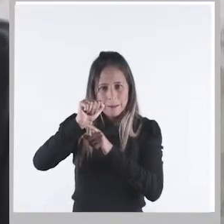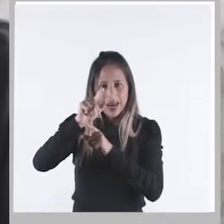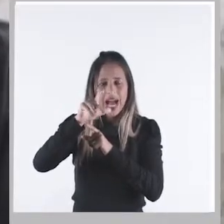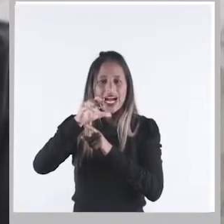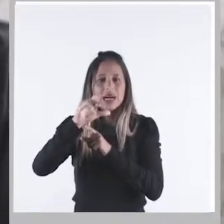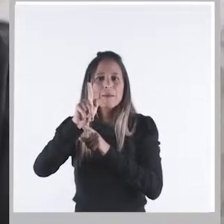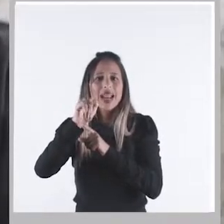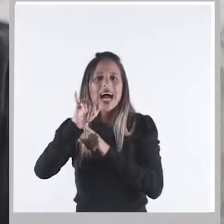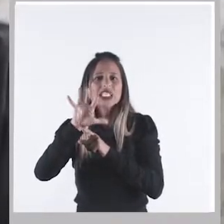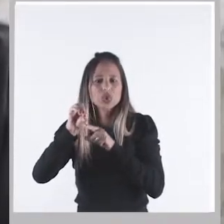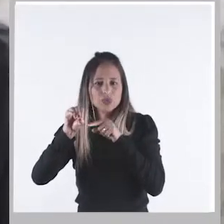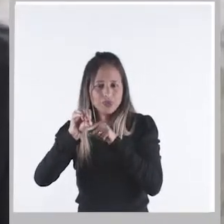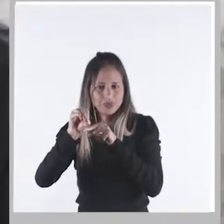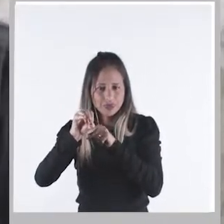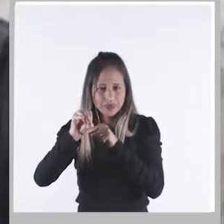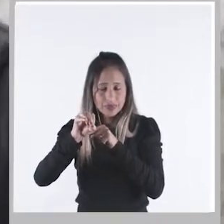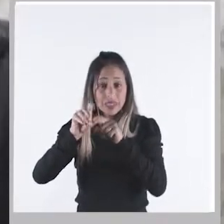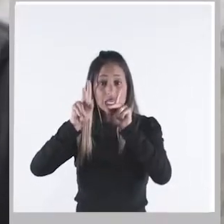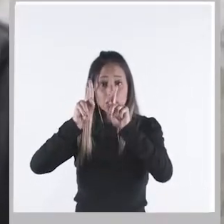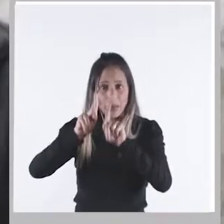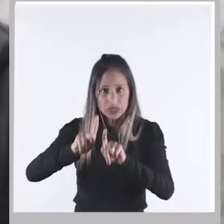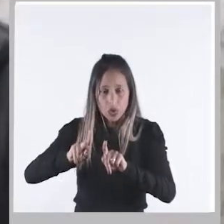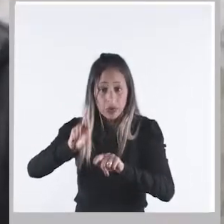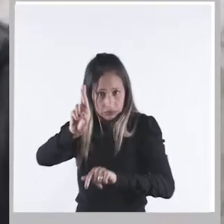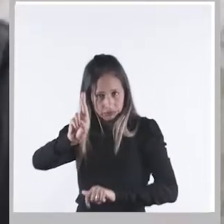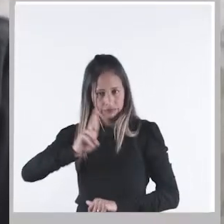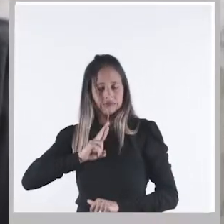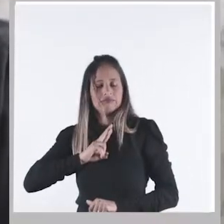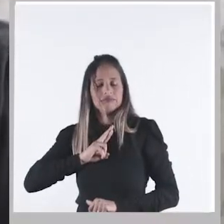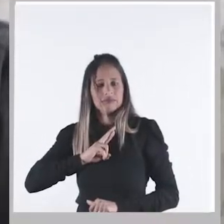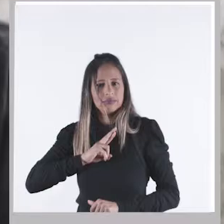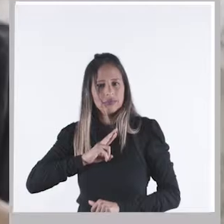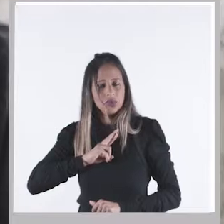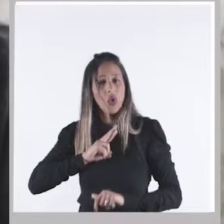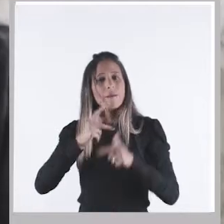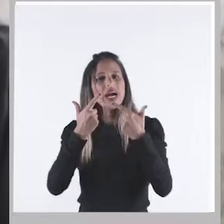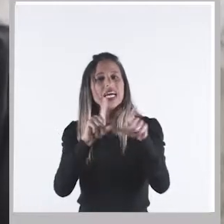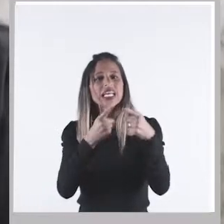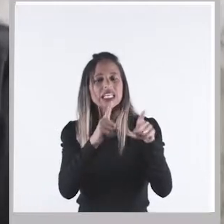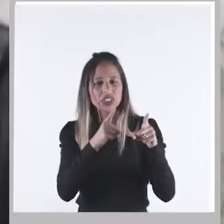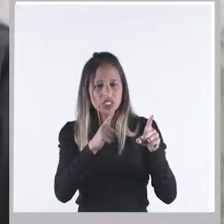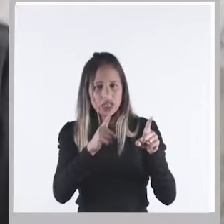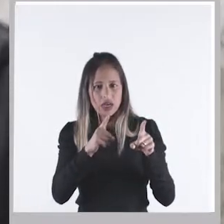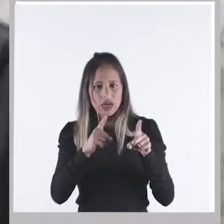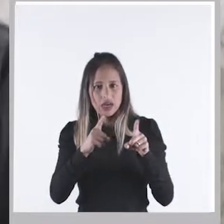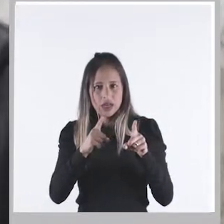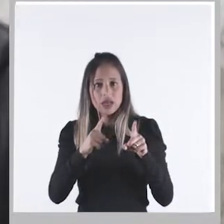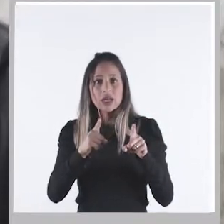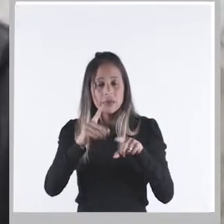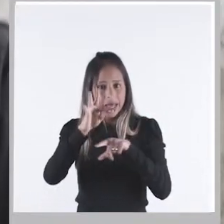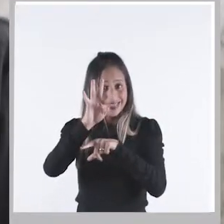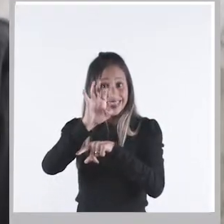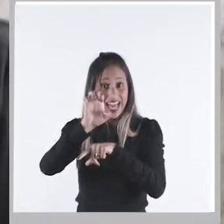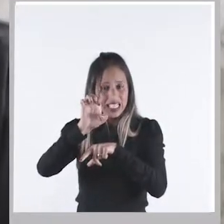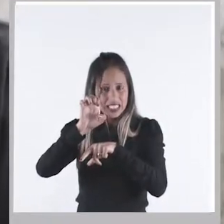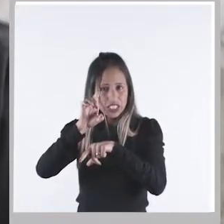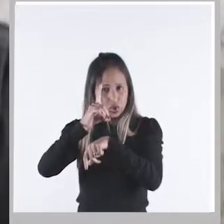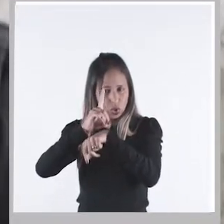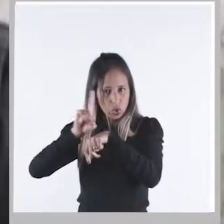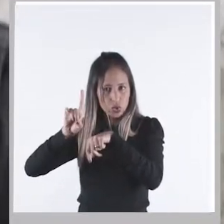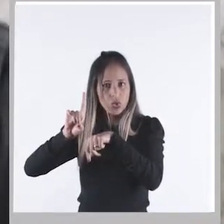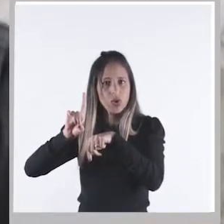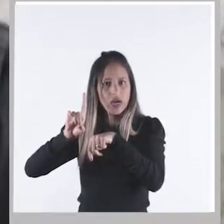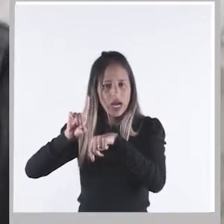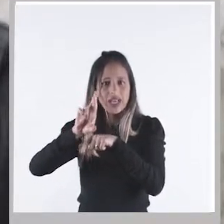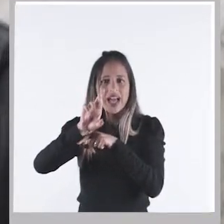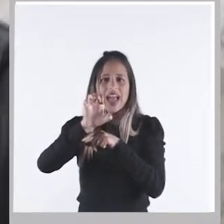Esses autores que eu referencio são autores que me respondem, né? Uma crítica que eu recebo, inclusive na minha tese de doutorado, é que as referências